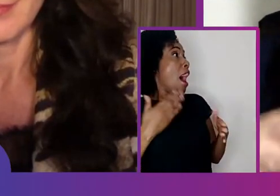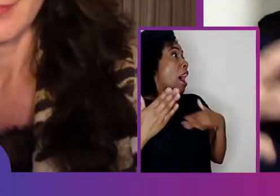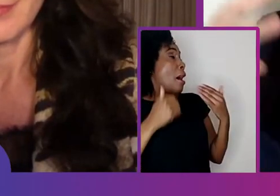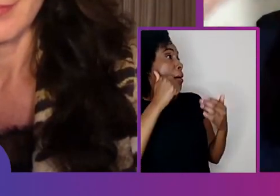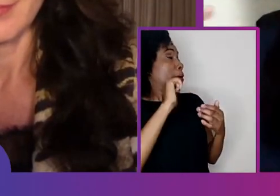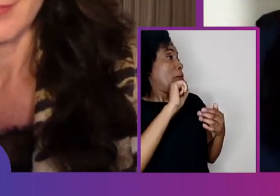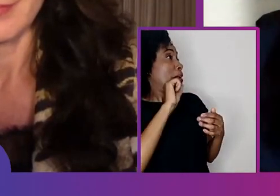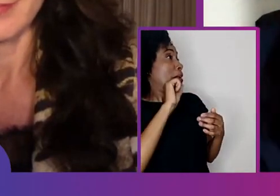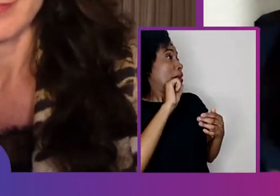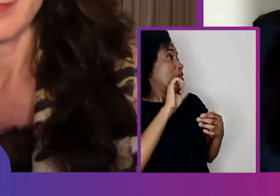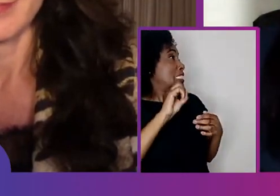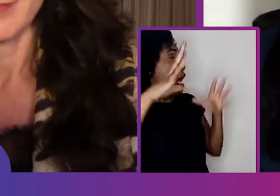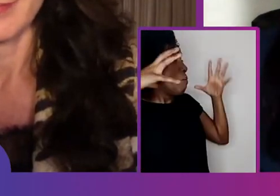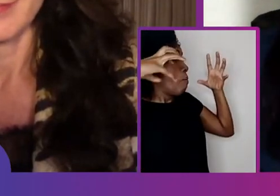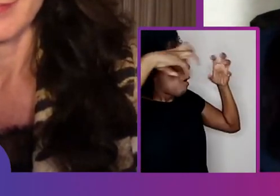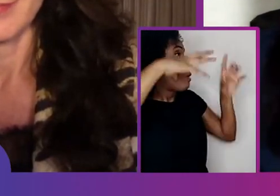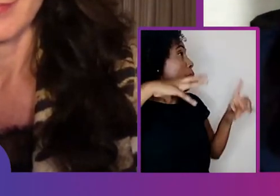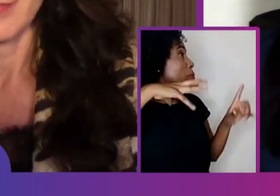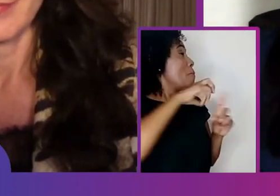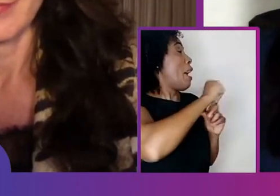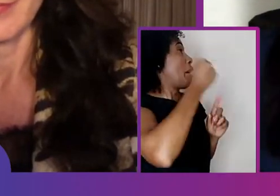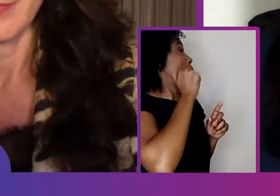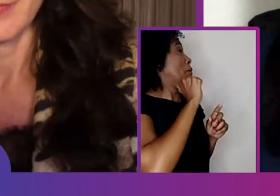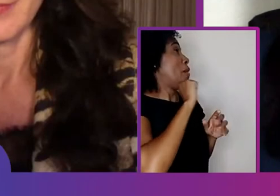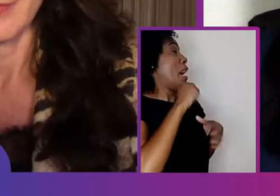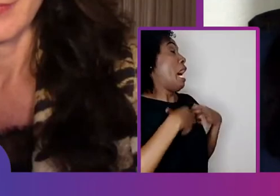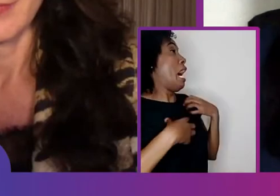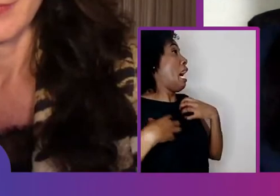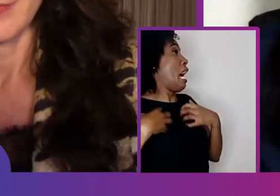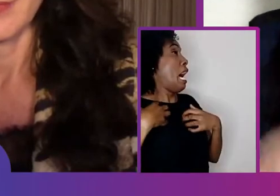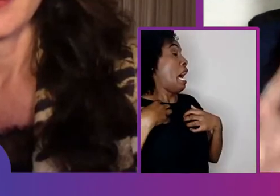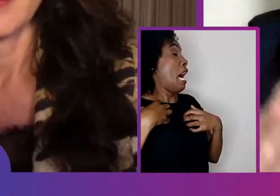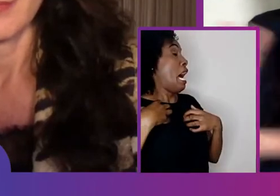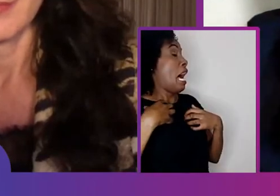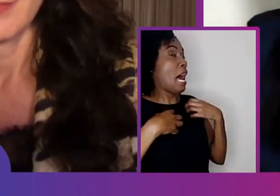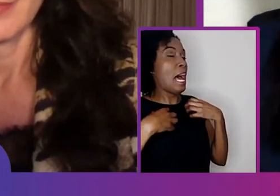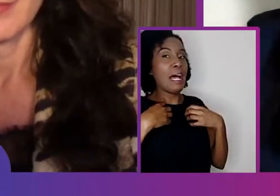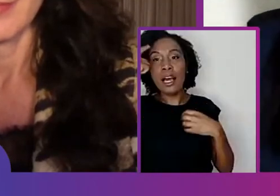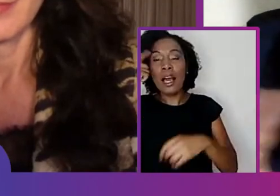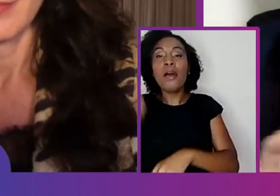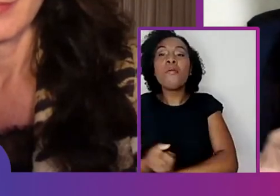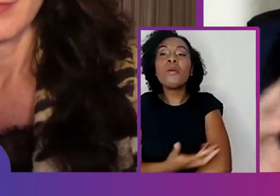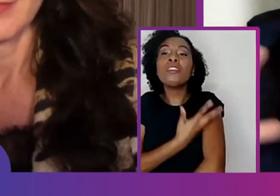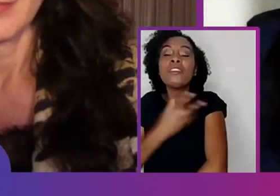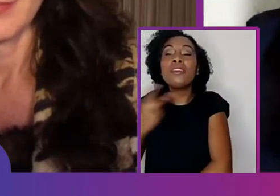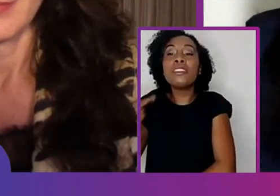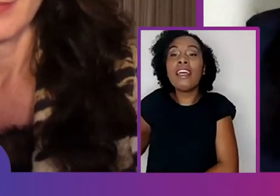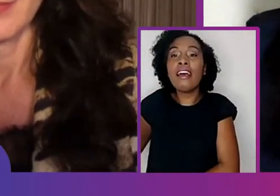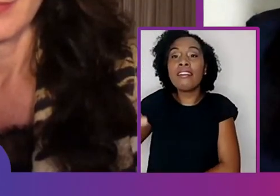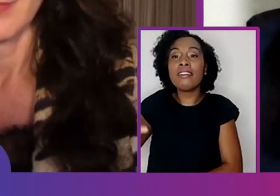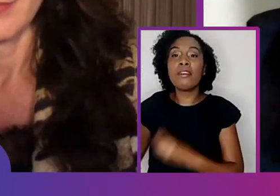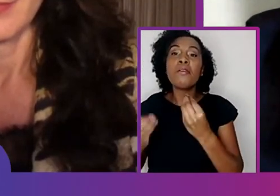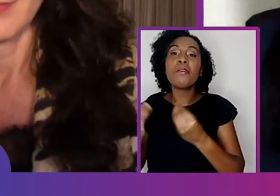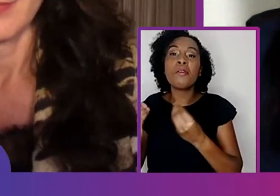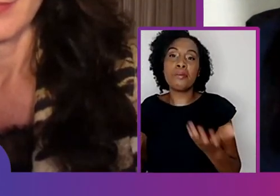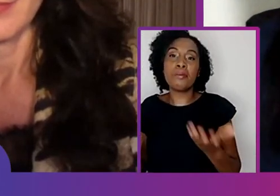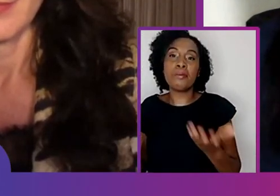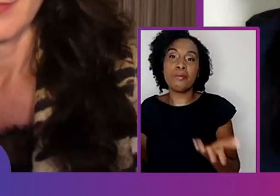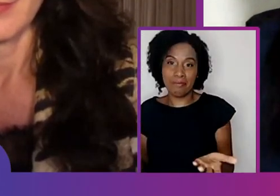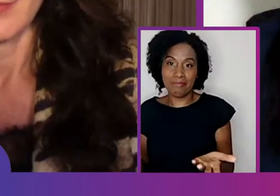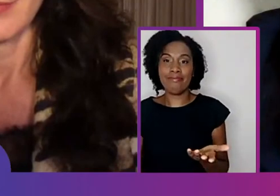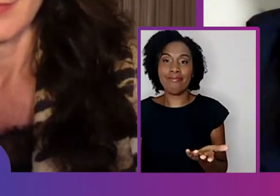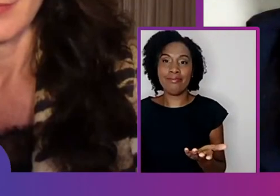fora? Quer dizer, imagina o que essa criança está construindo do ponto de vista emocional, né? A emoção, ela tem essa propriedade, ela generaliza